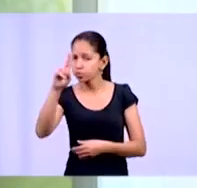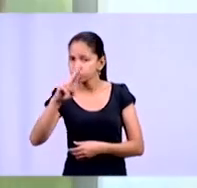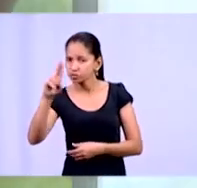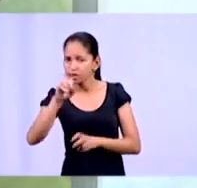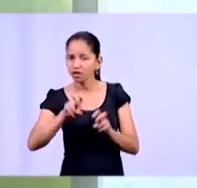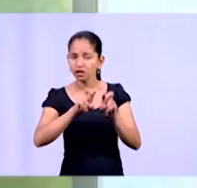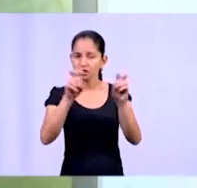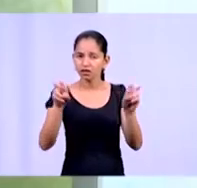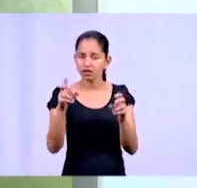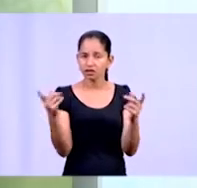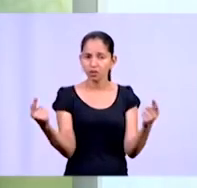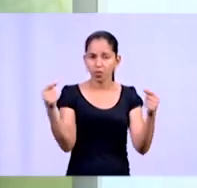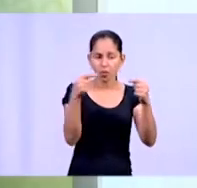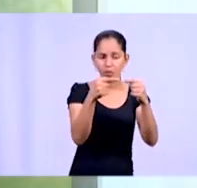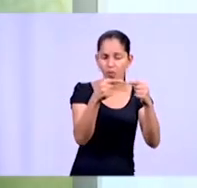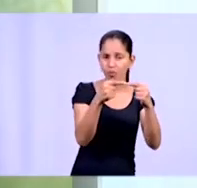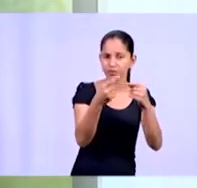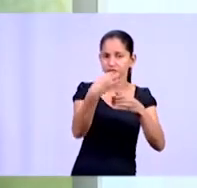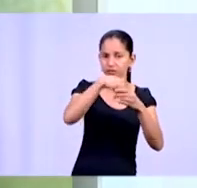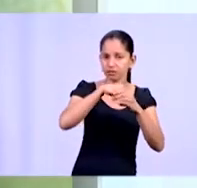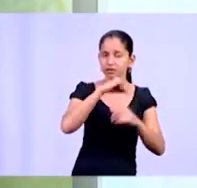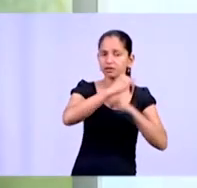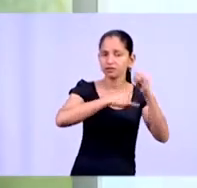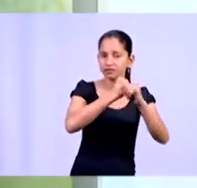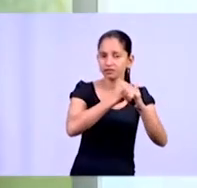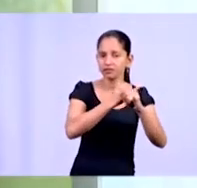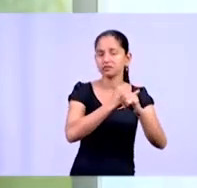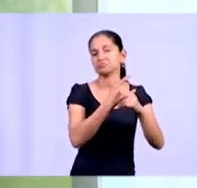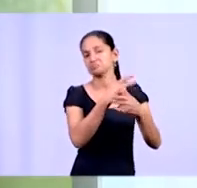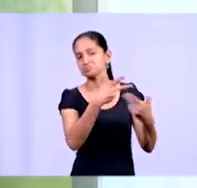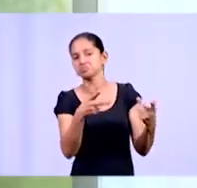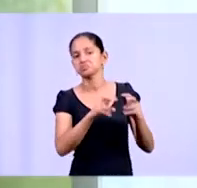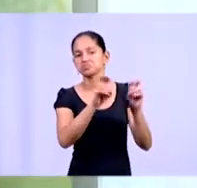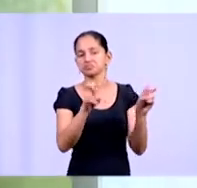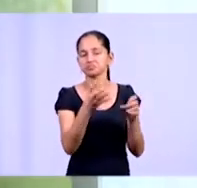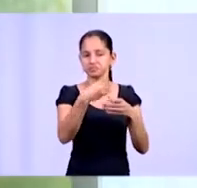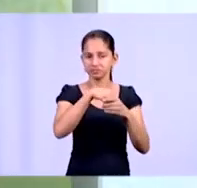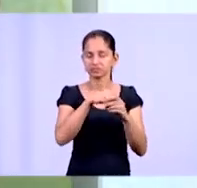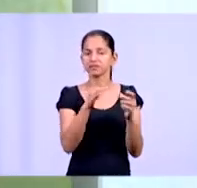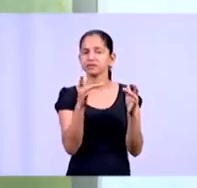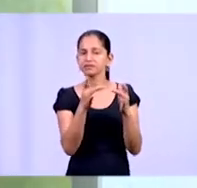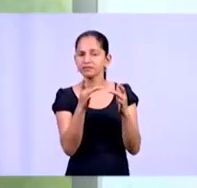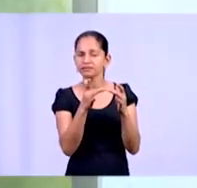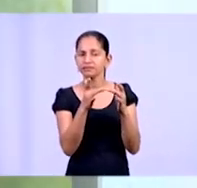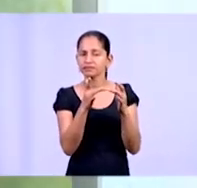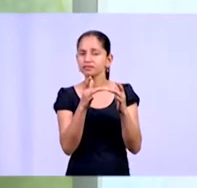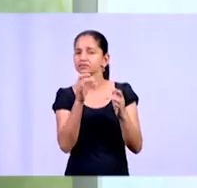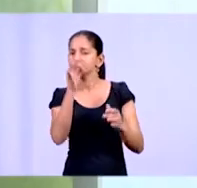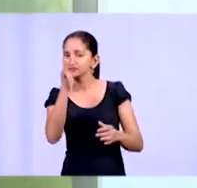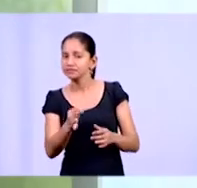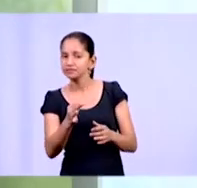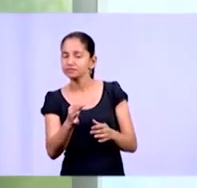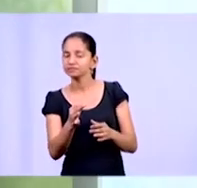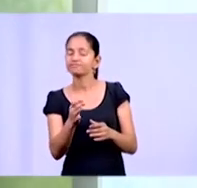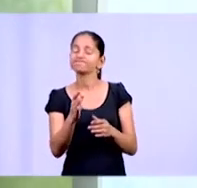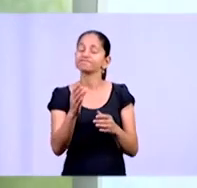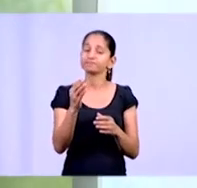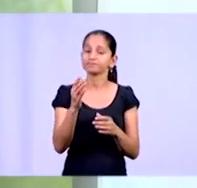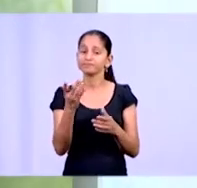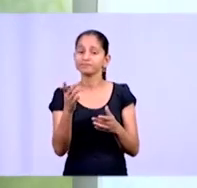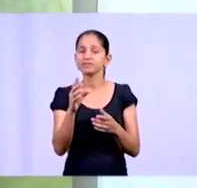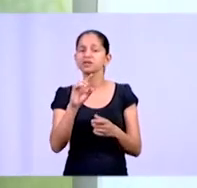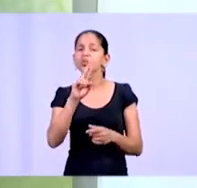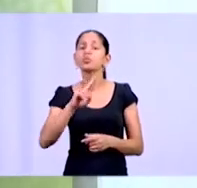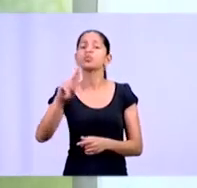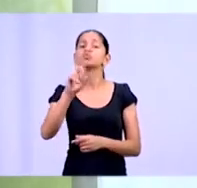primeira placa-mãe capaz de processar, que tinha esses componentes integrados e capaz de processar informações, sabe para que ela